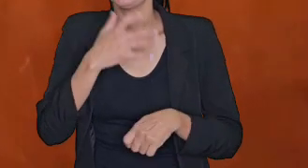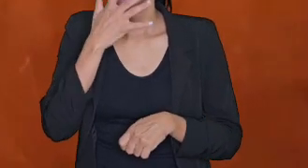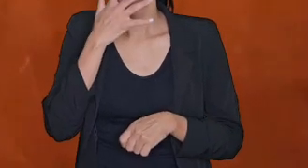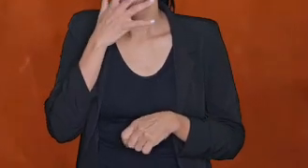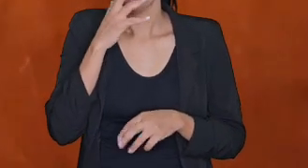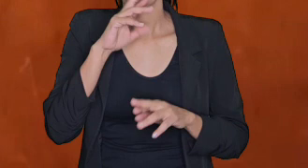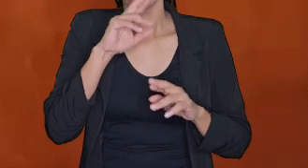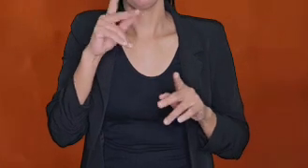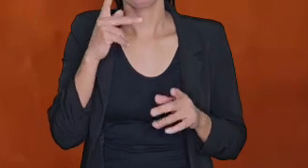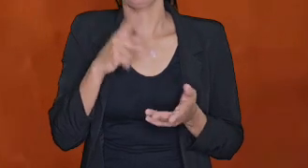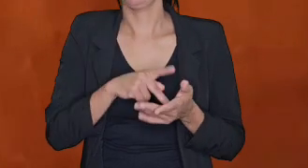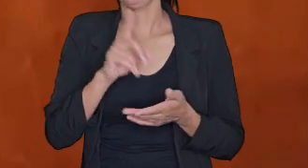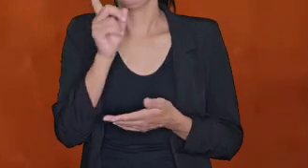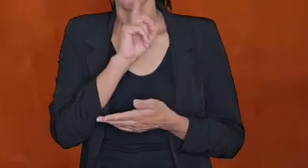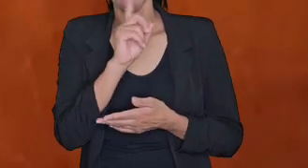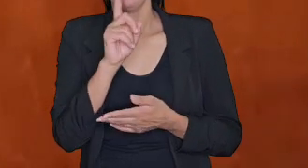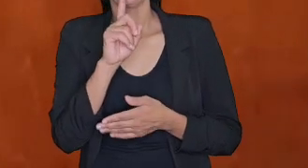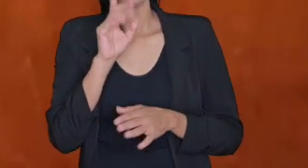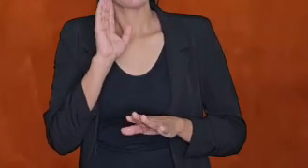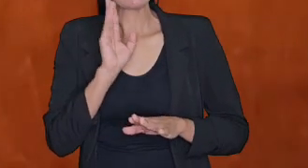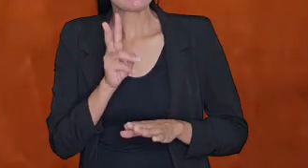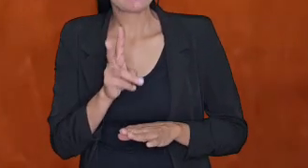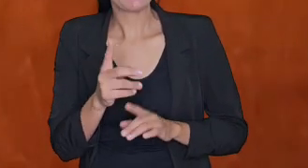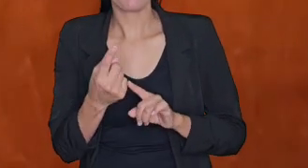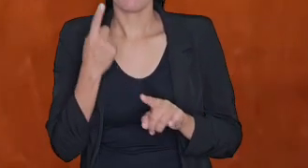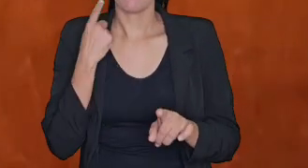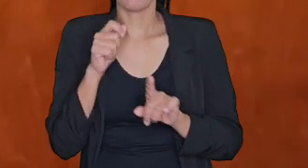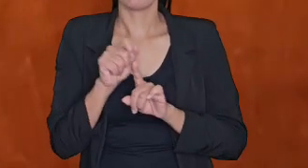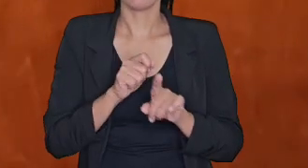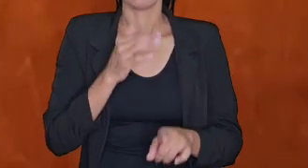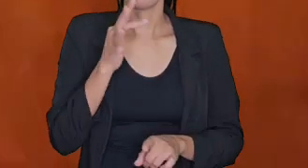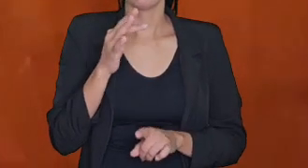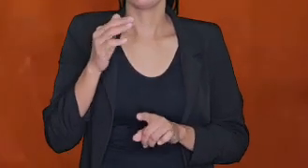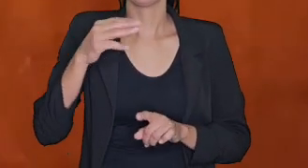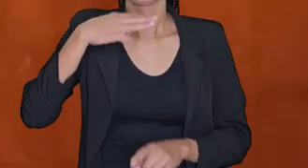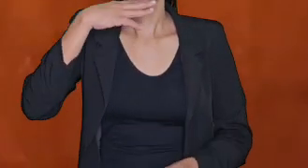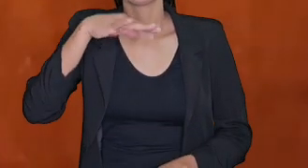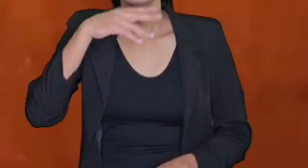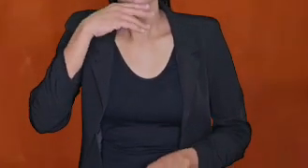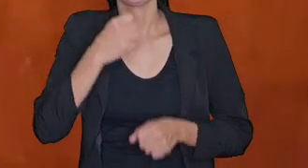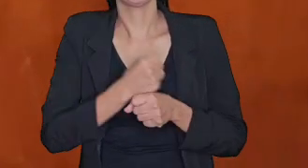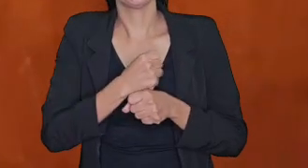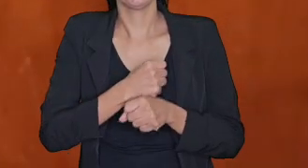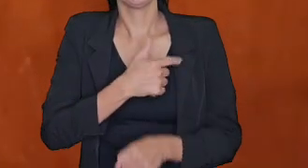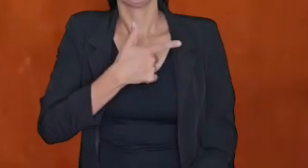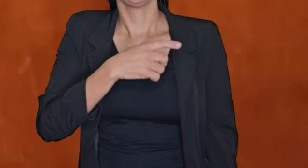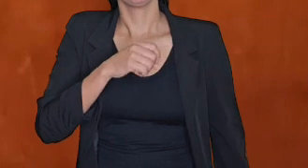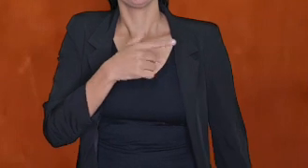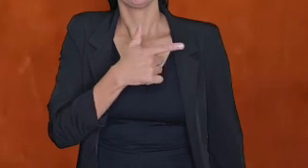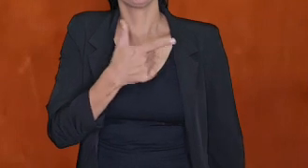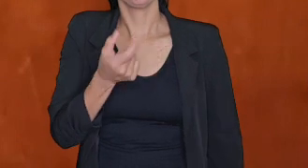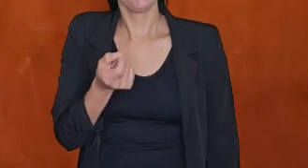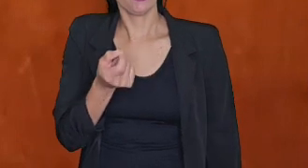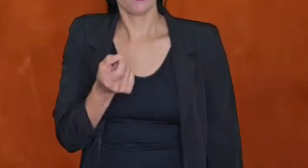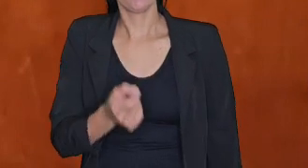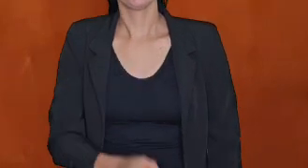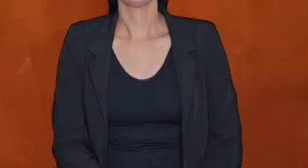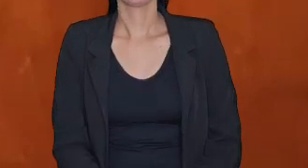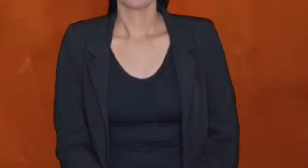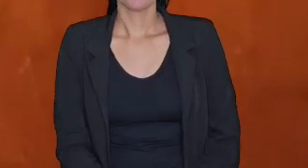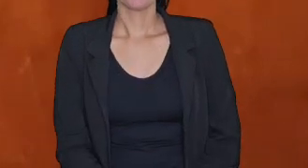negócios atípicos, a gente precisa saber que não parecem não verdadeiros. A gente, desde fevereiro, março de